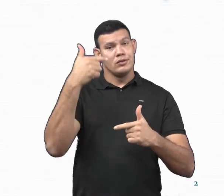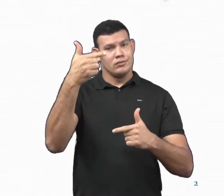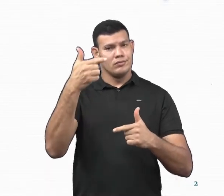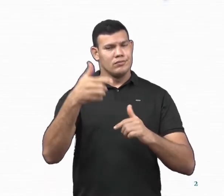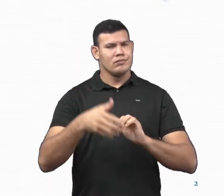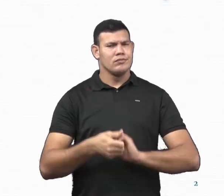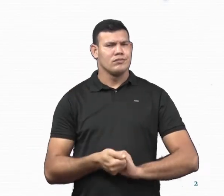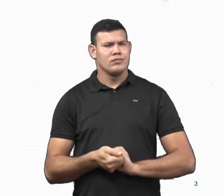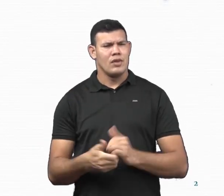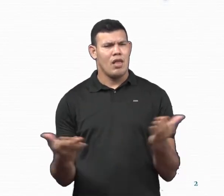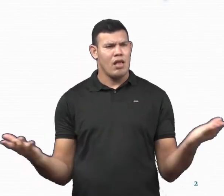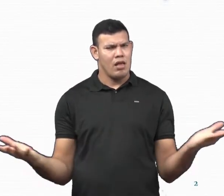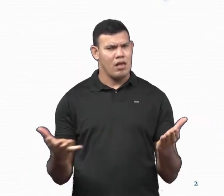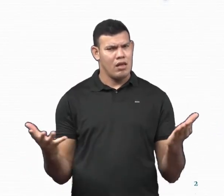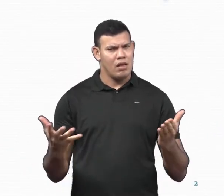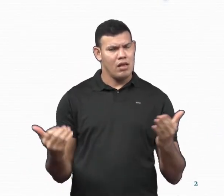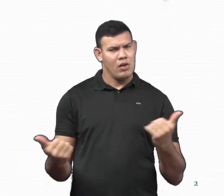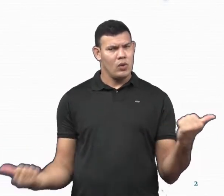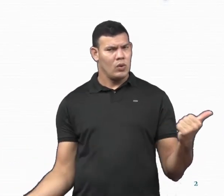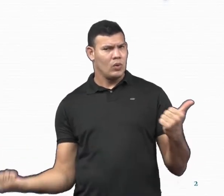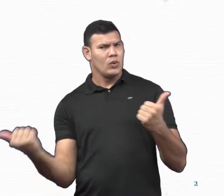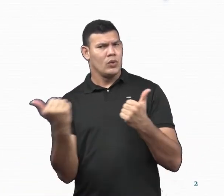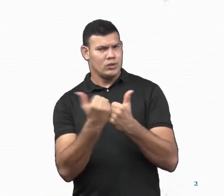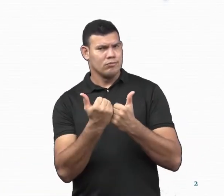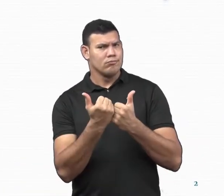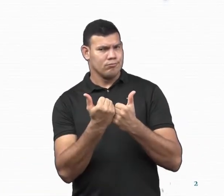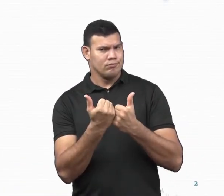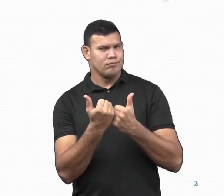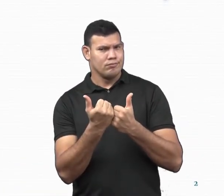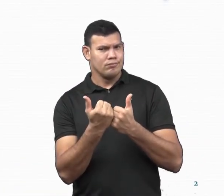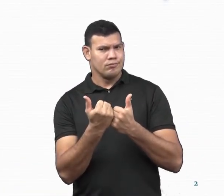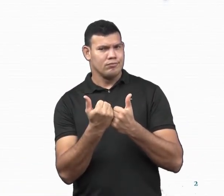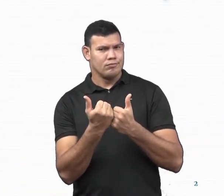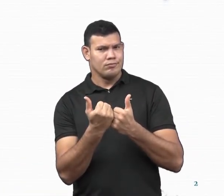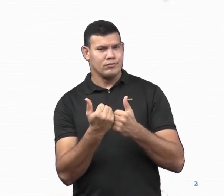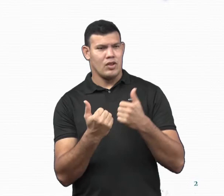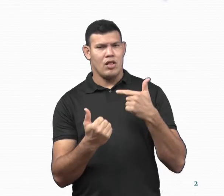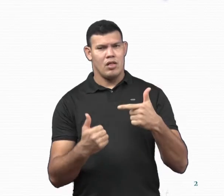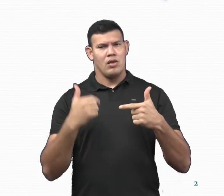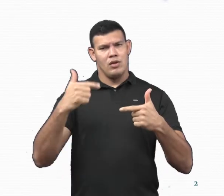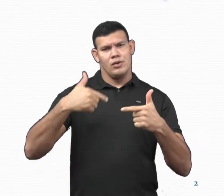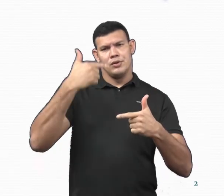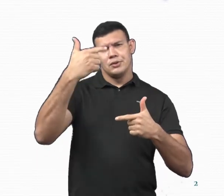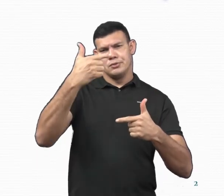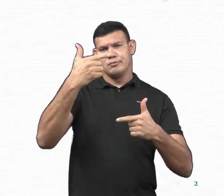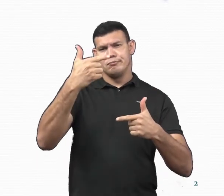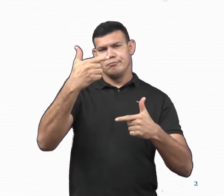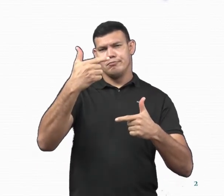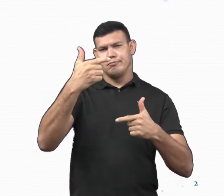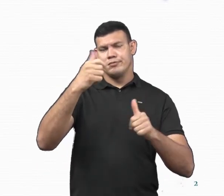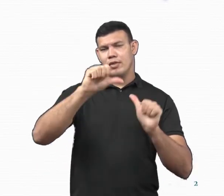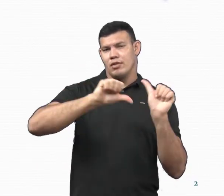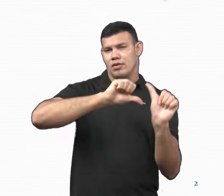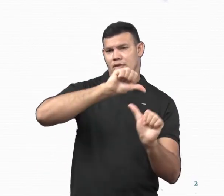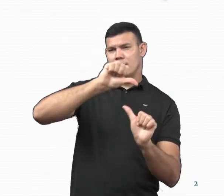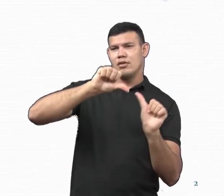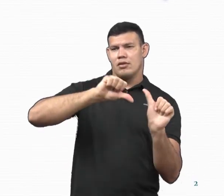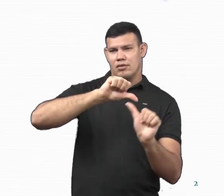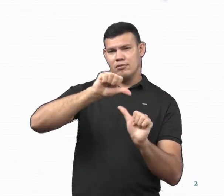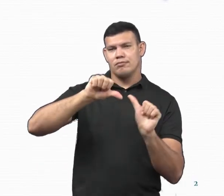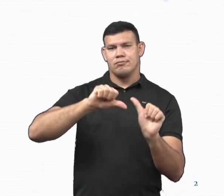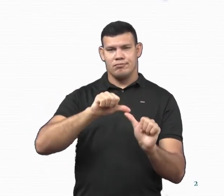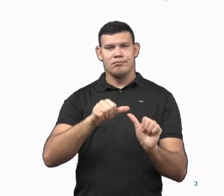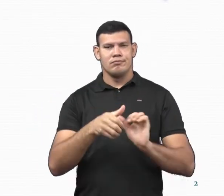vou substituir esses 2 ao quadrado que eu achei no lugar do 16 dentro do